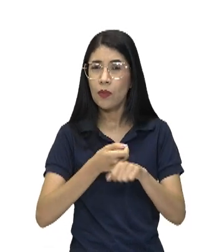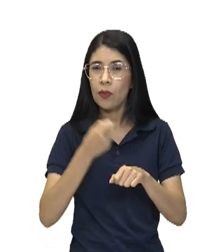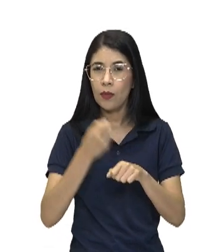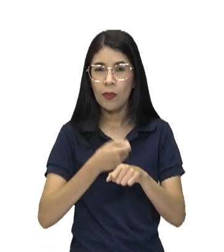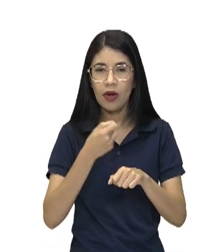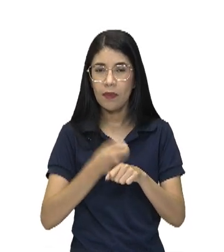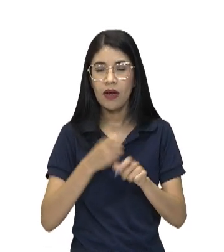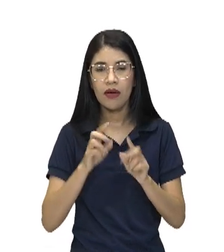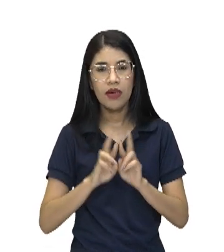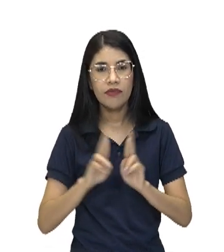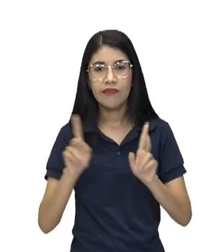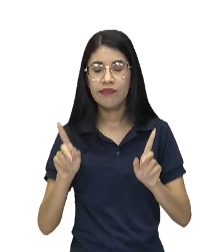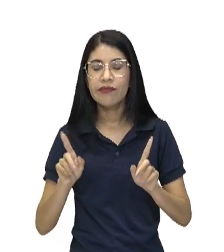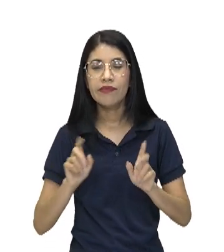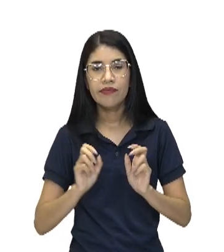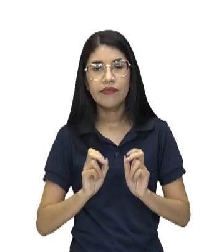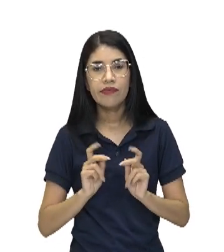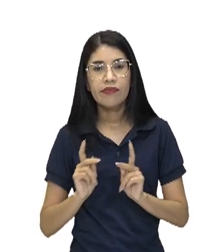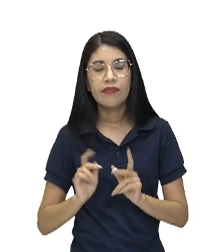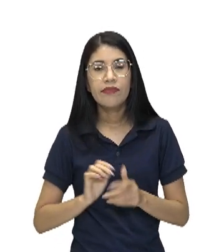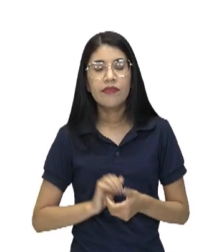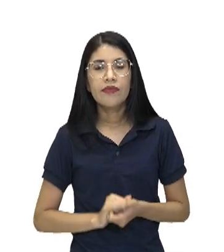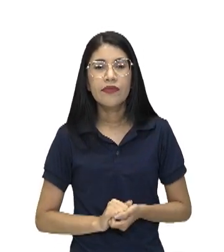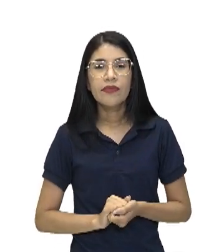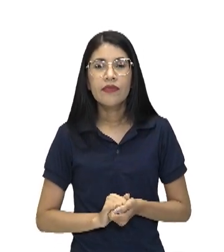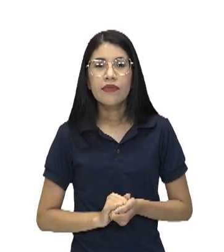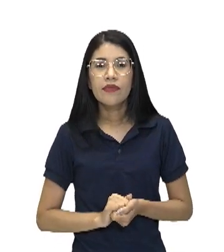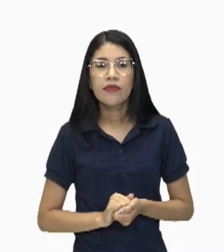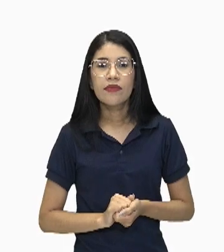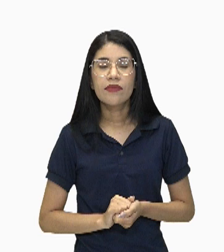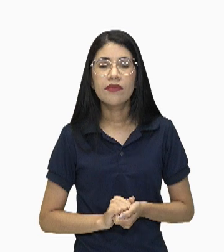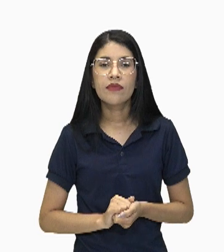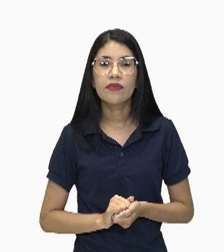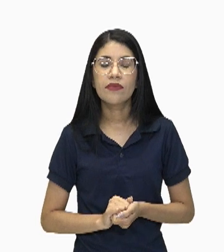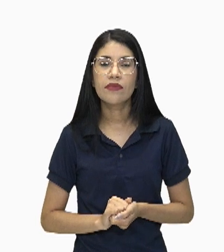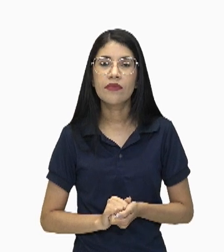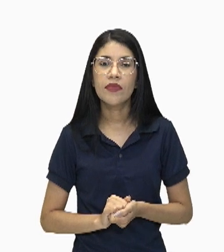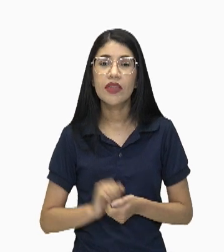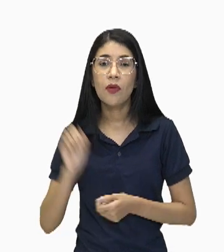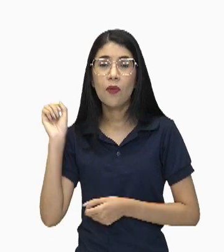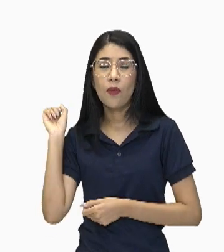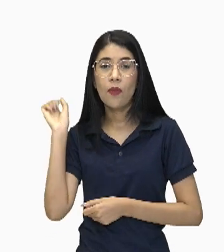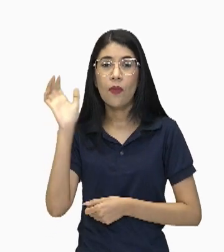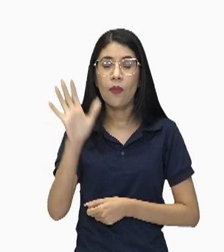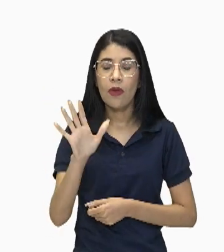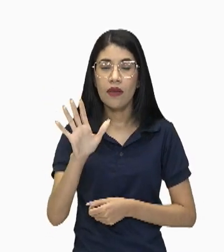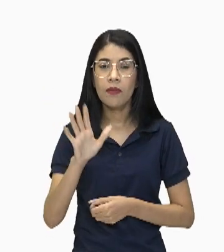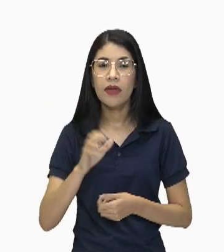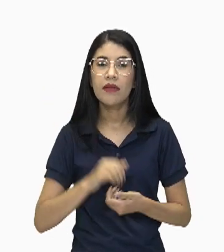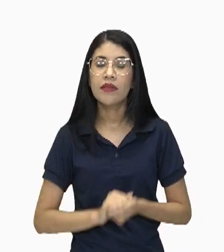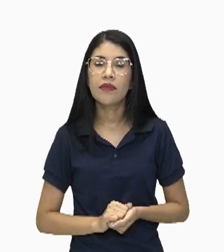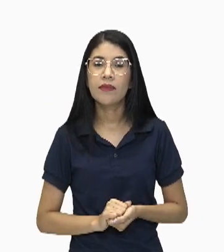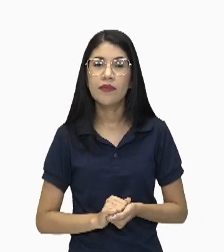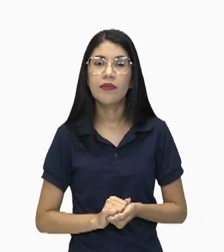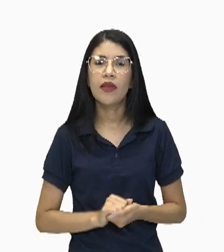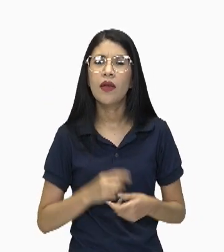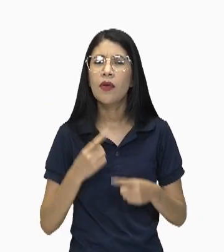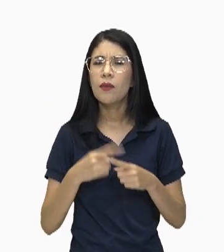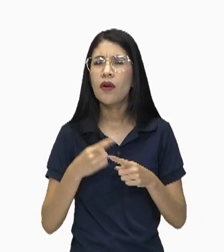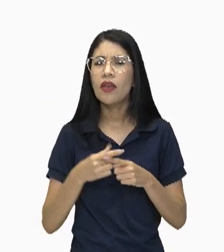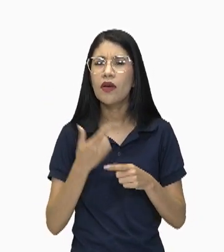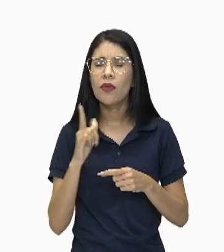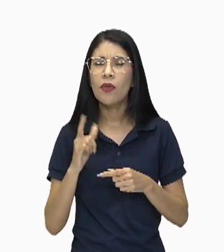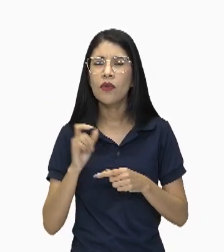na carpintaria ou nas atividades domésticas. Por fim, o arremesso de peso. Professor, por que os outros